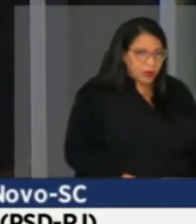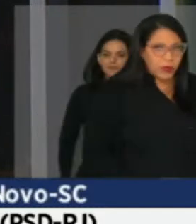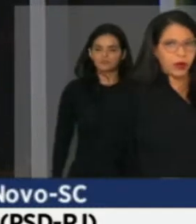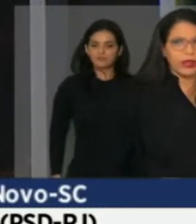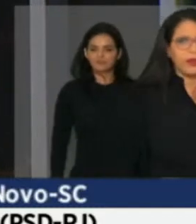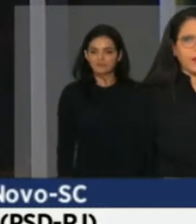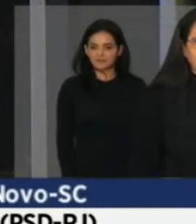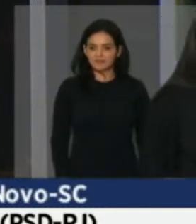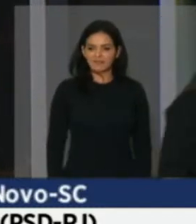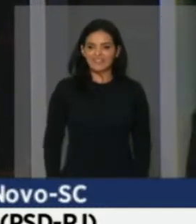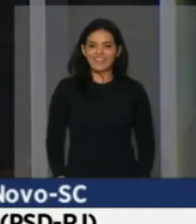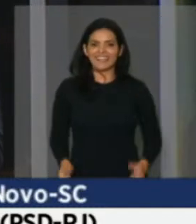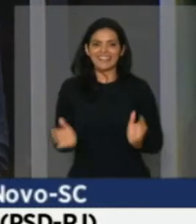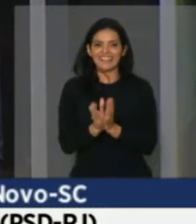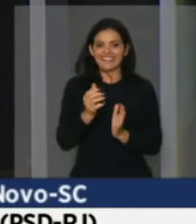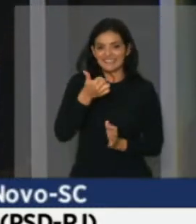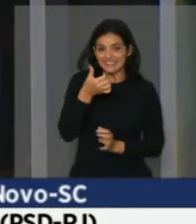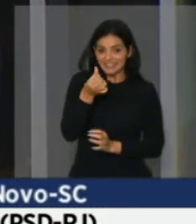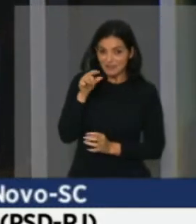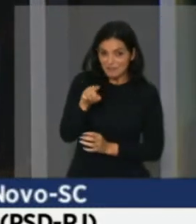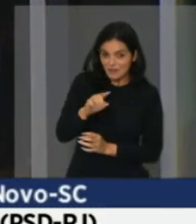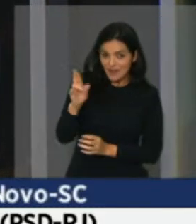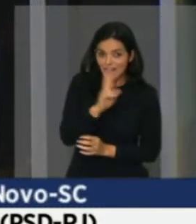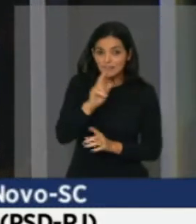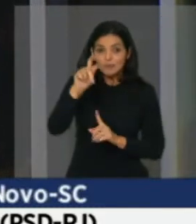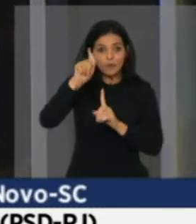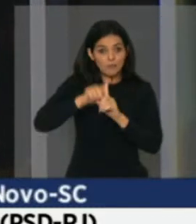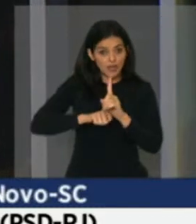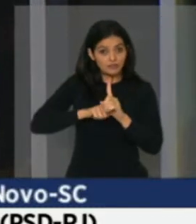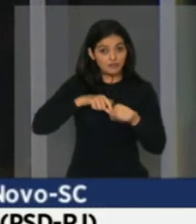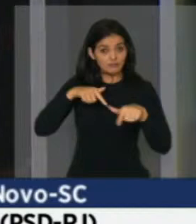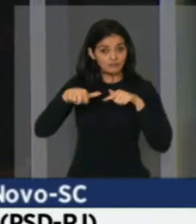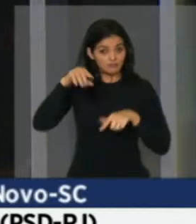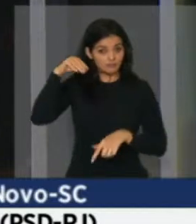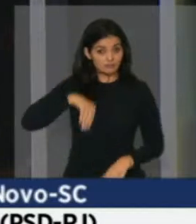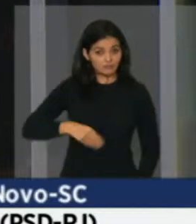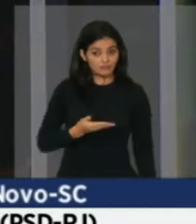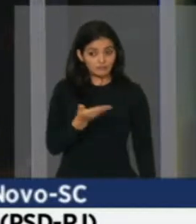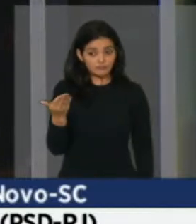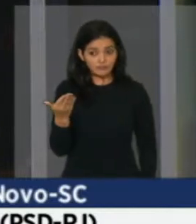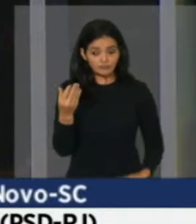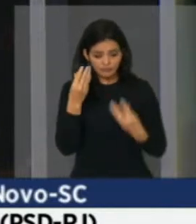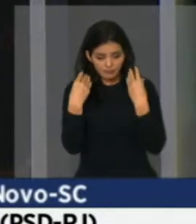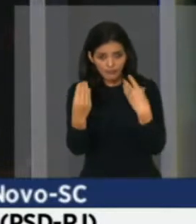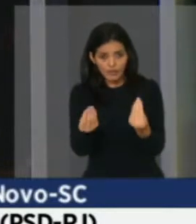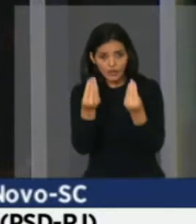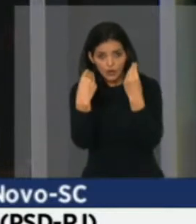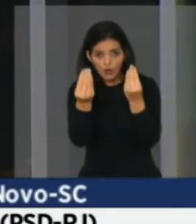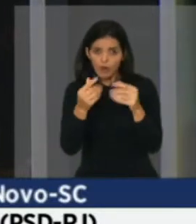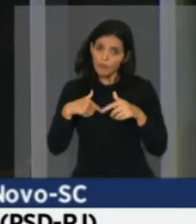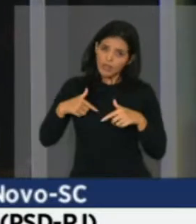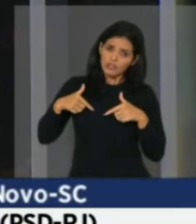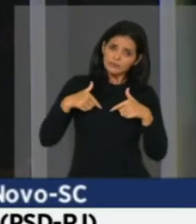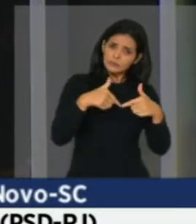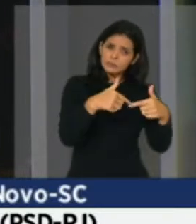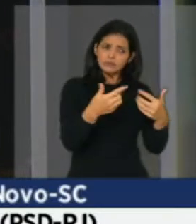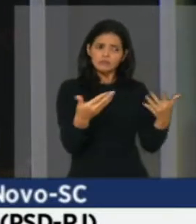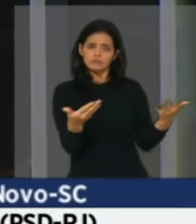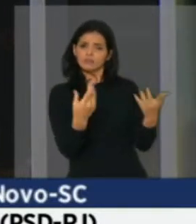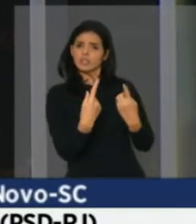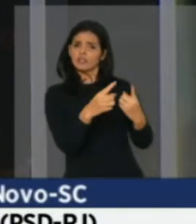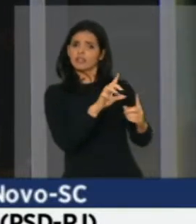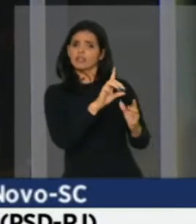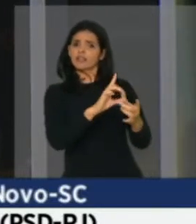parlamentar, R$ 16 mil por mês? É uma afronta à democracia. As pessoas